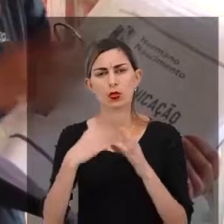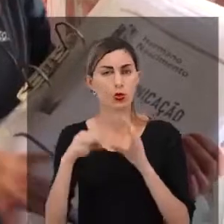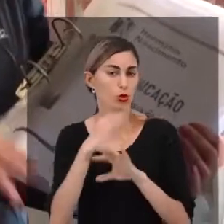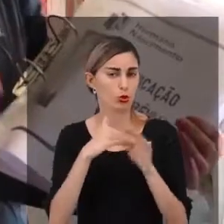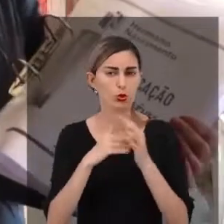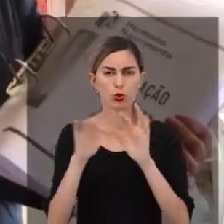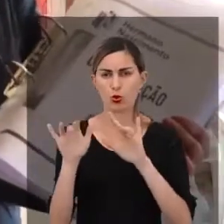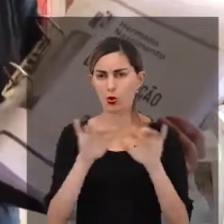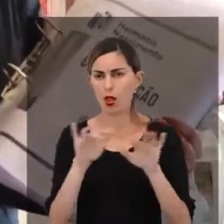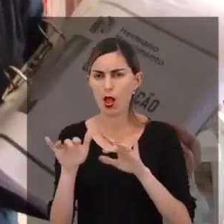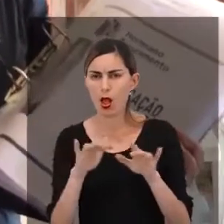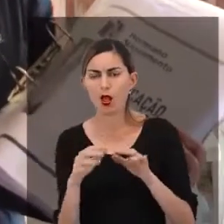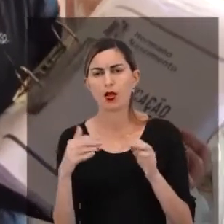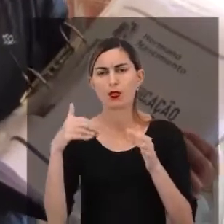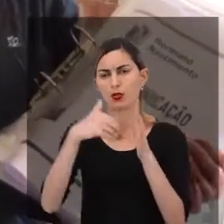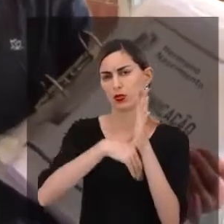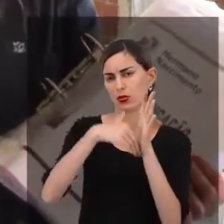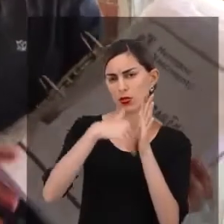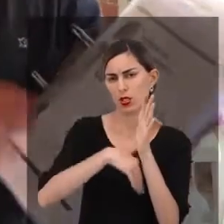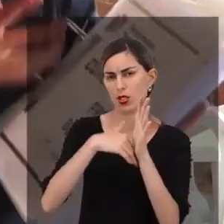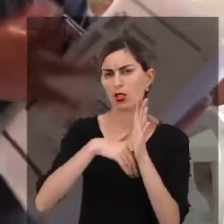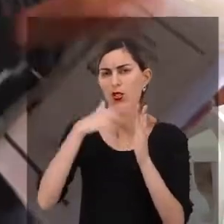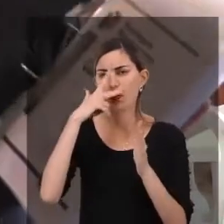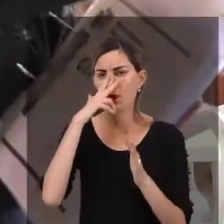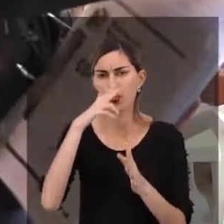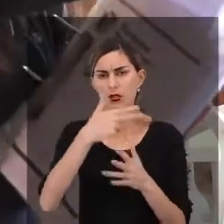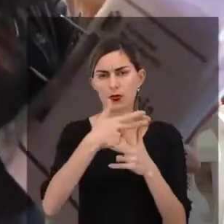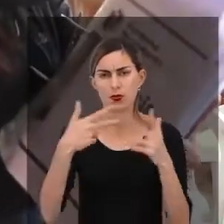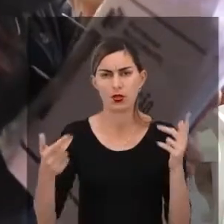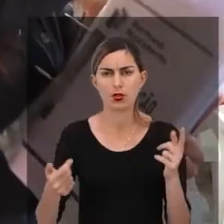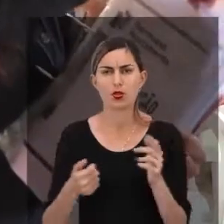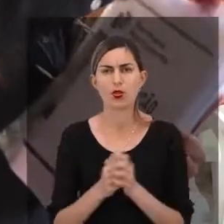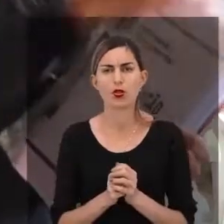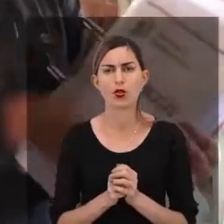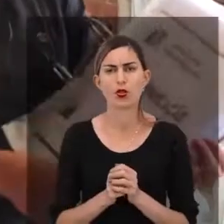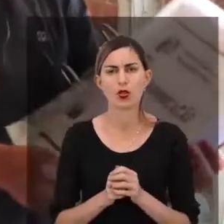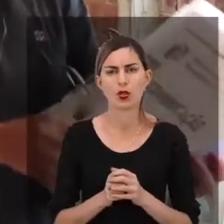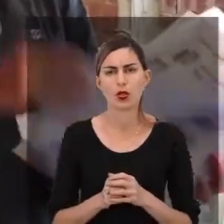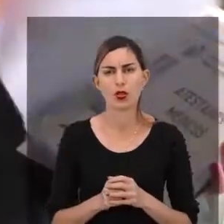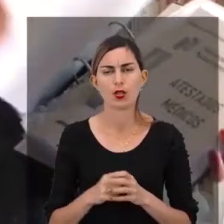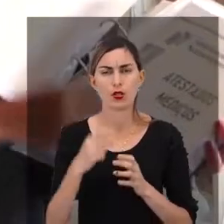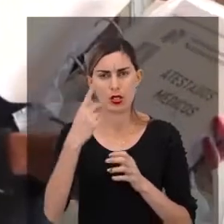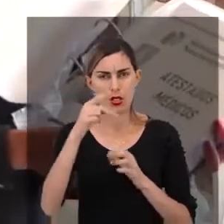no Ministério, hoje é tudo online, você cria uma senha. Mesma coisa